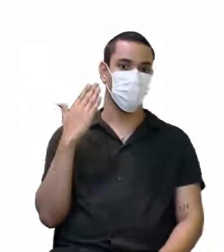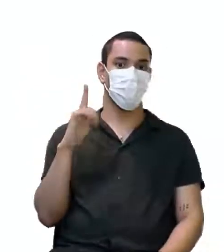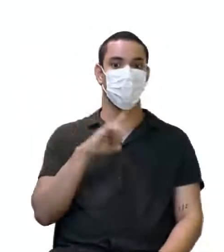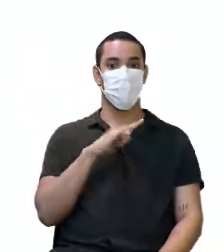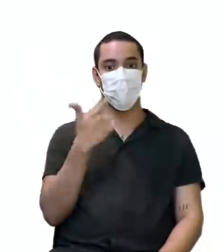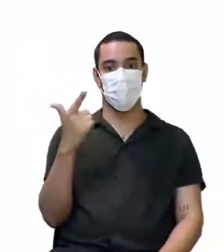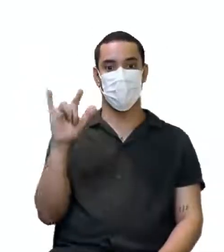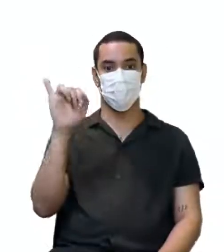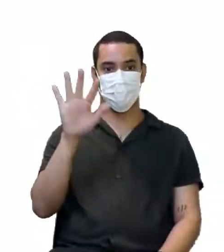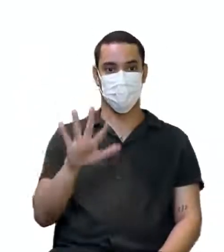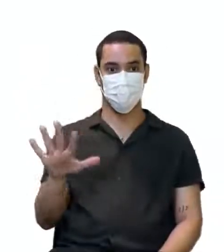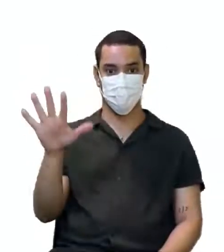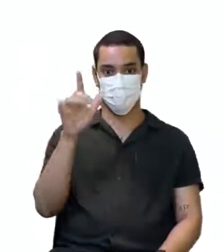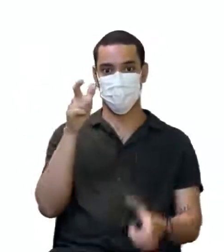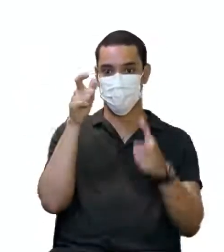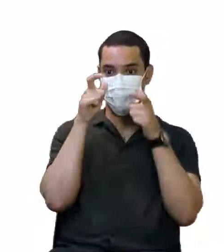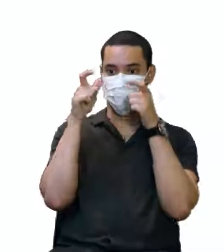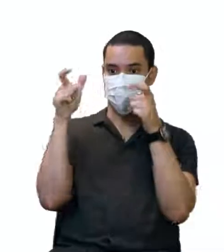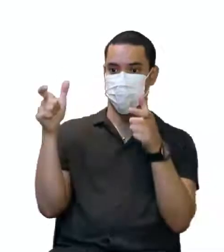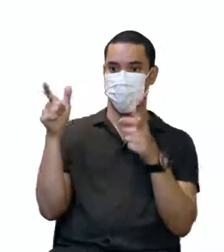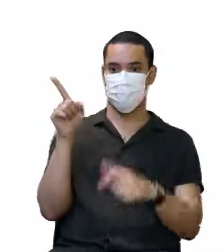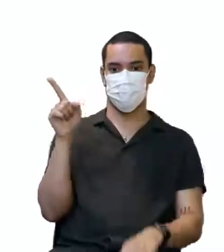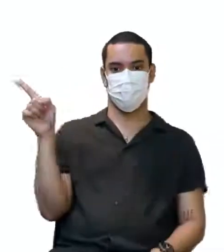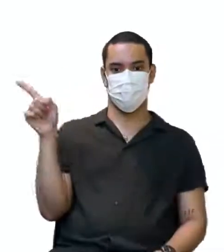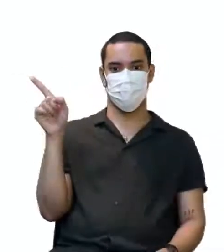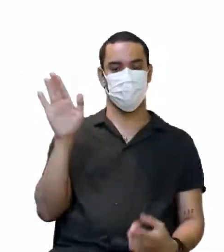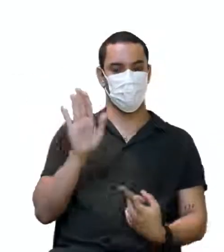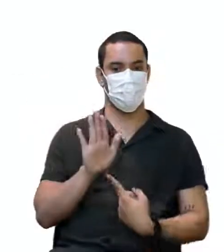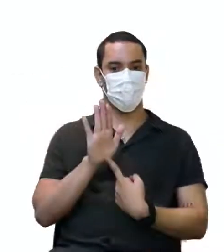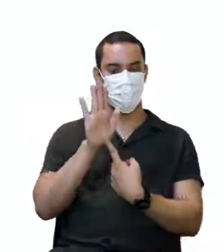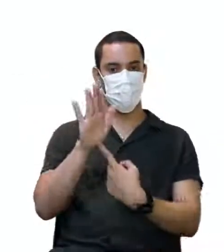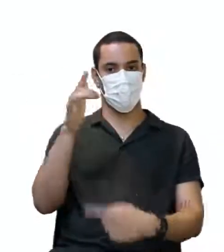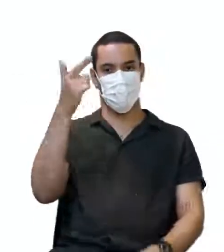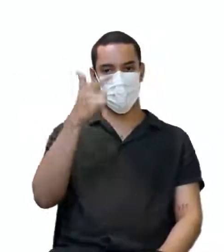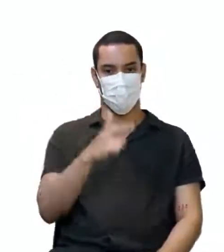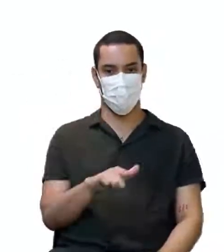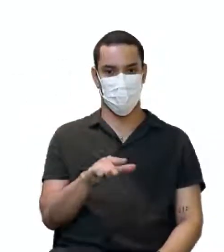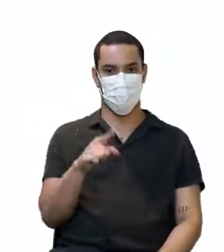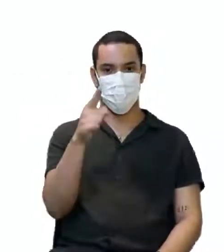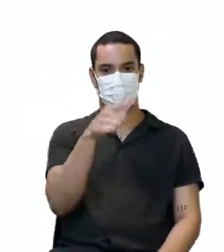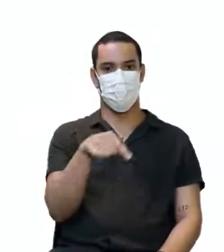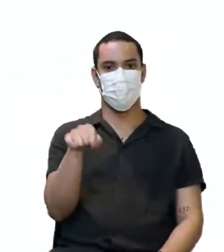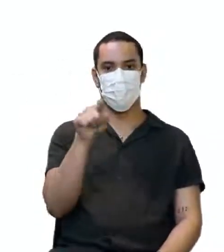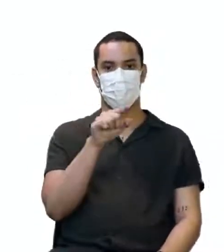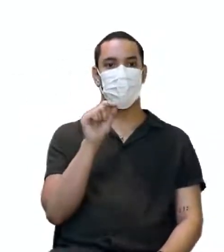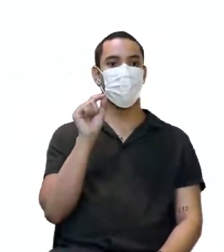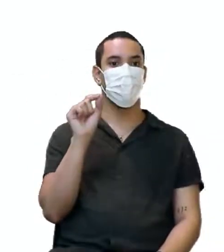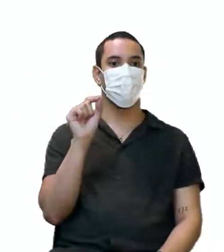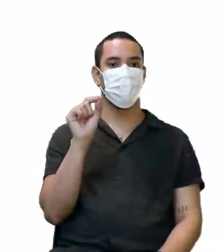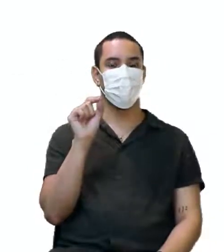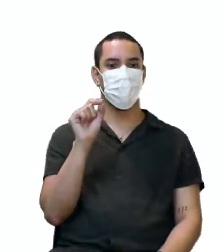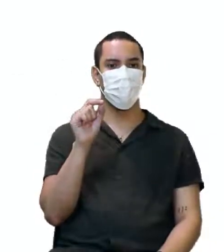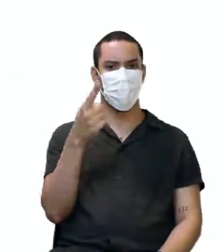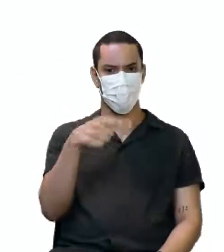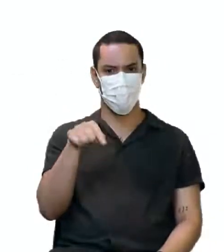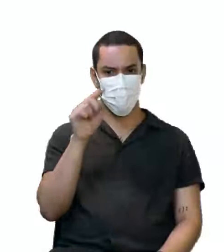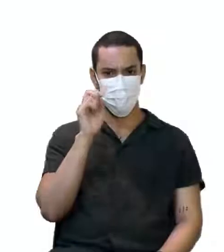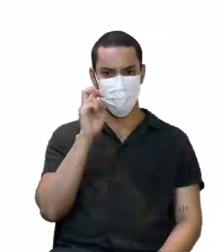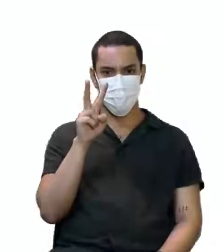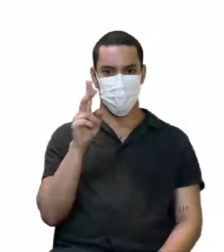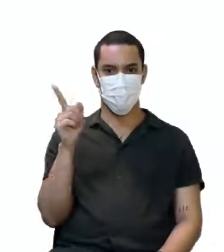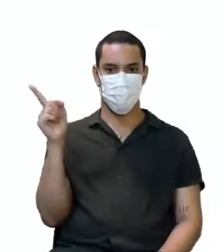outra imagem bem interessante, e aí eu vou destacar novamente um ponto aqui com vocês, né? Tá vendo aqui,